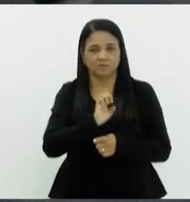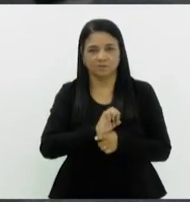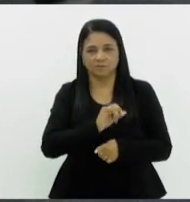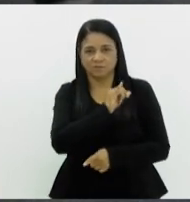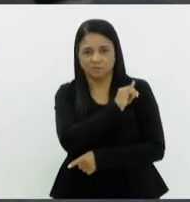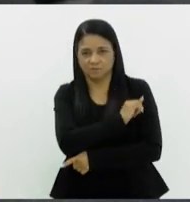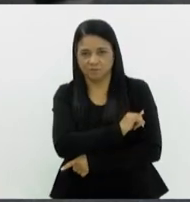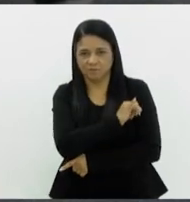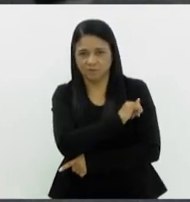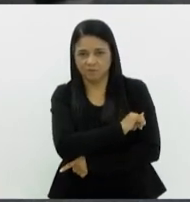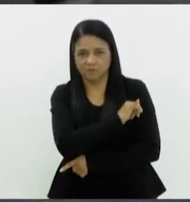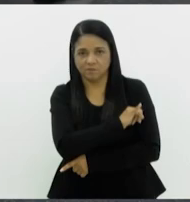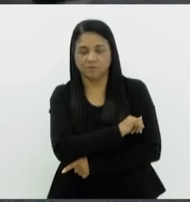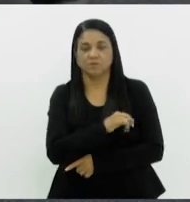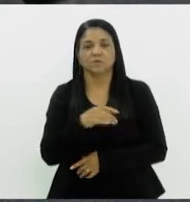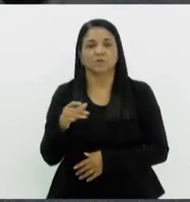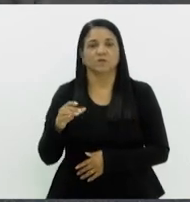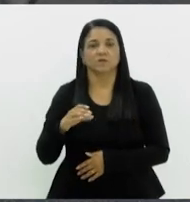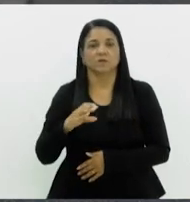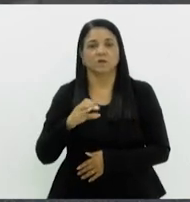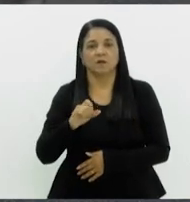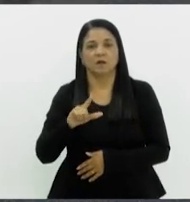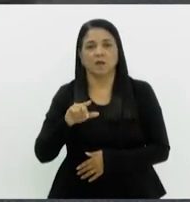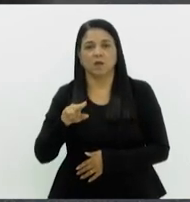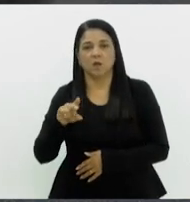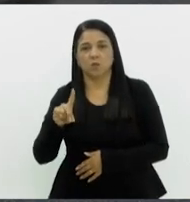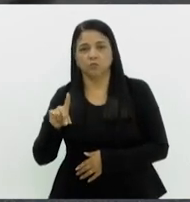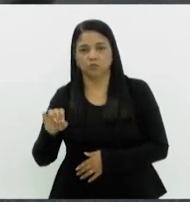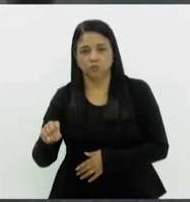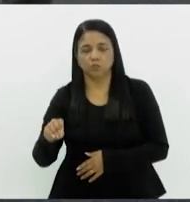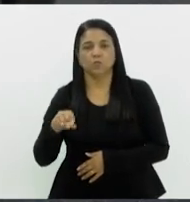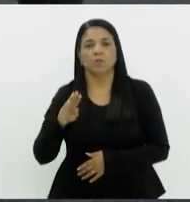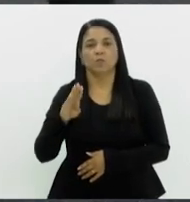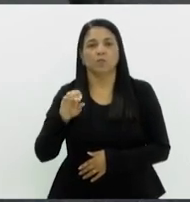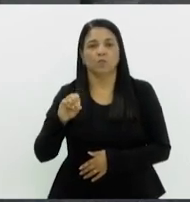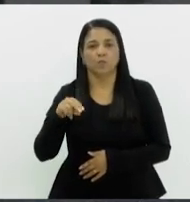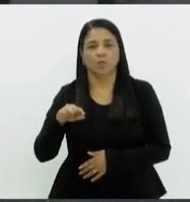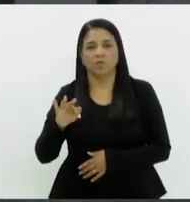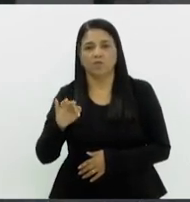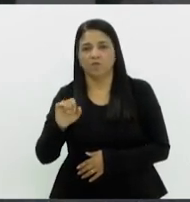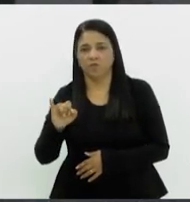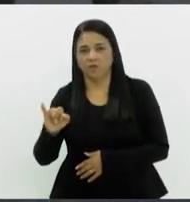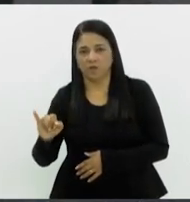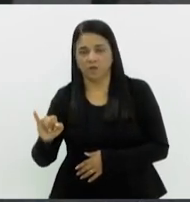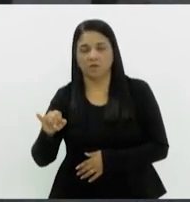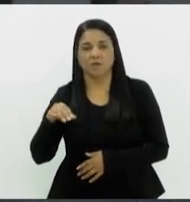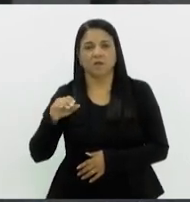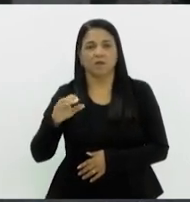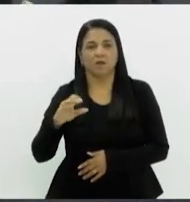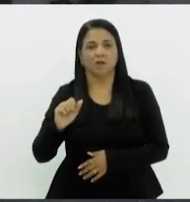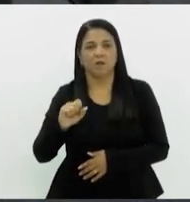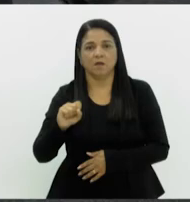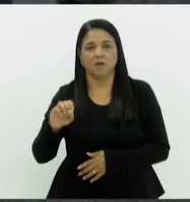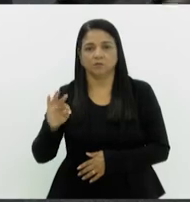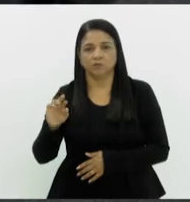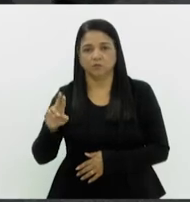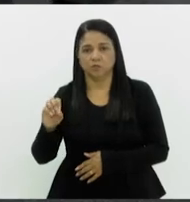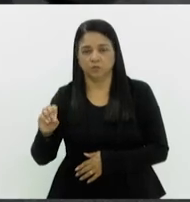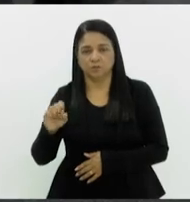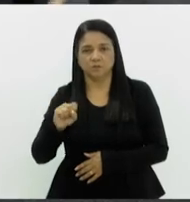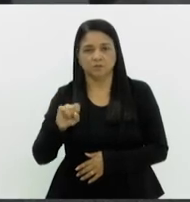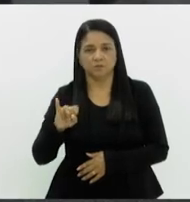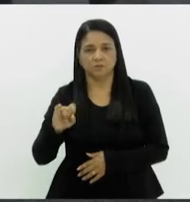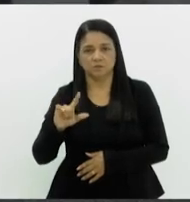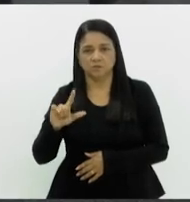Janeiro, senhor Cláudio Bonfim Castro e Silva, que encaminhe um projeto de lei autorizando